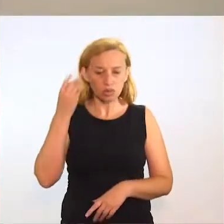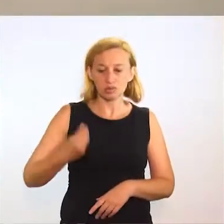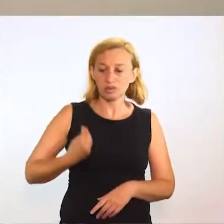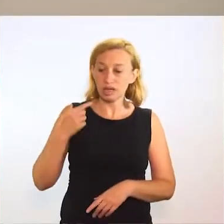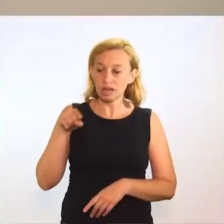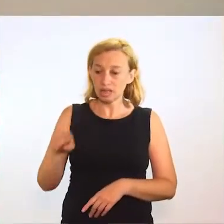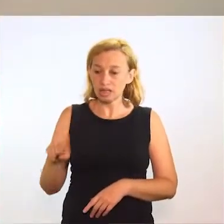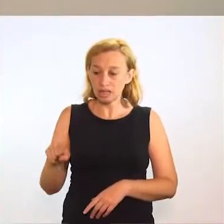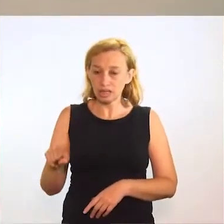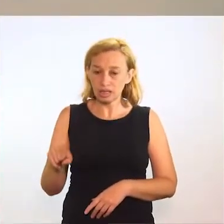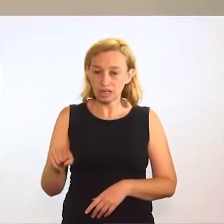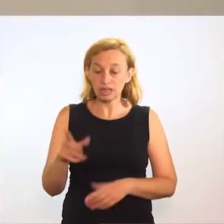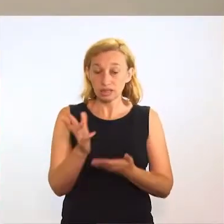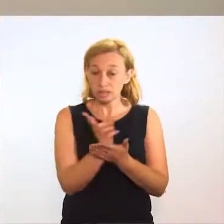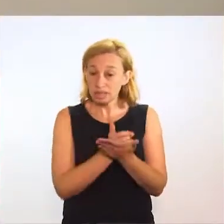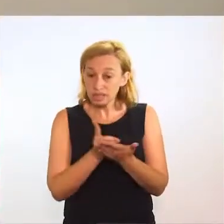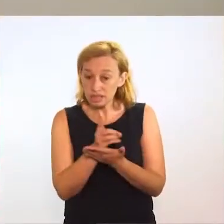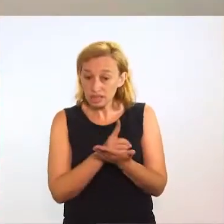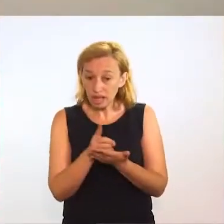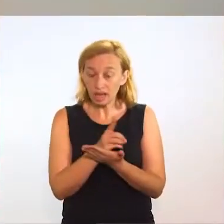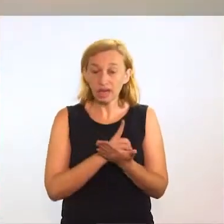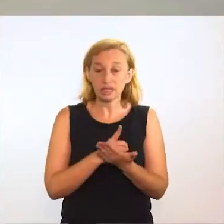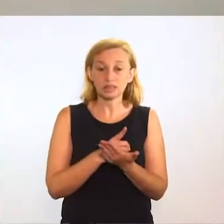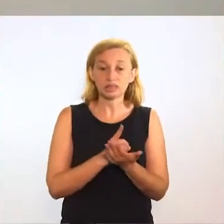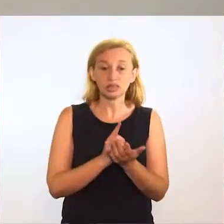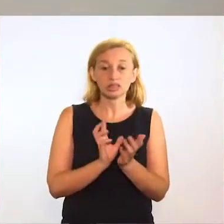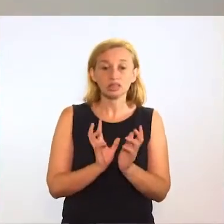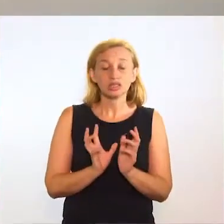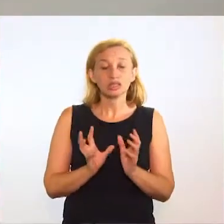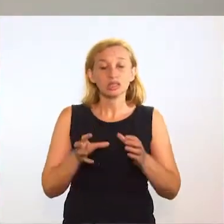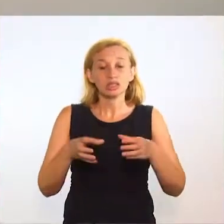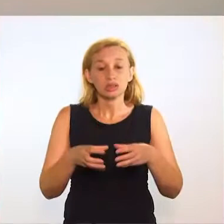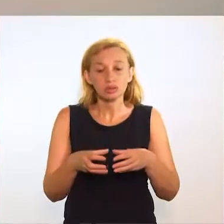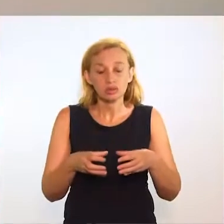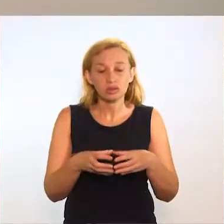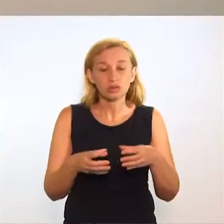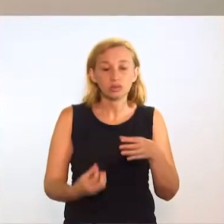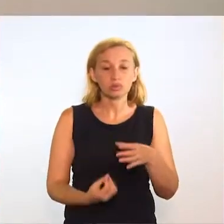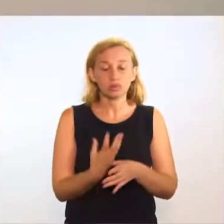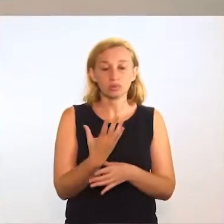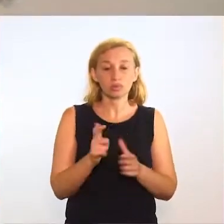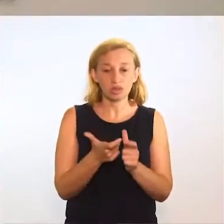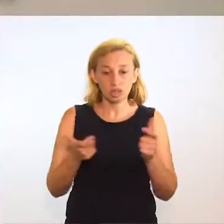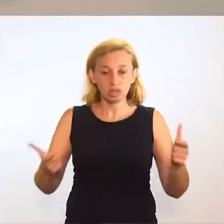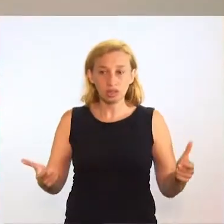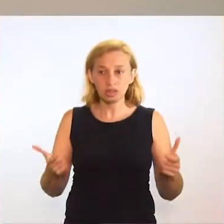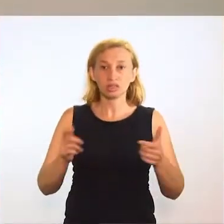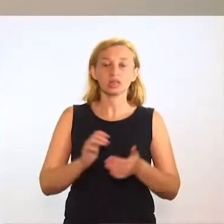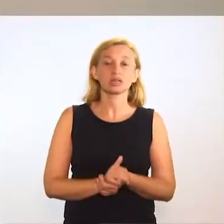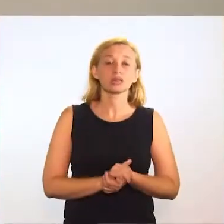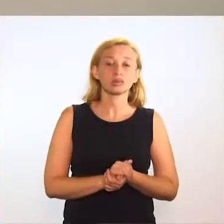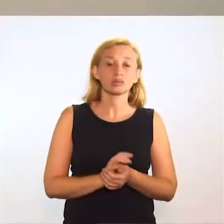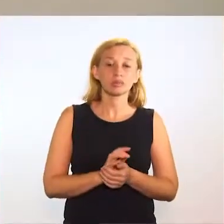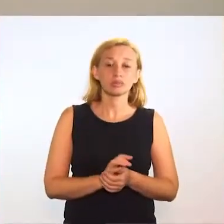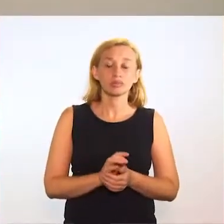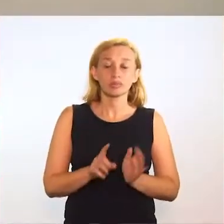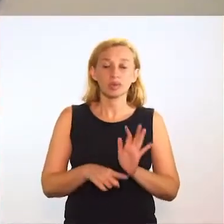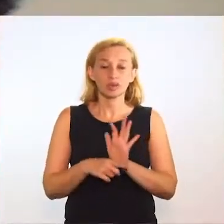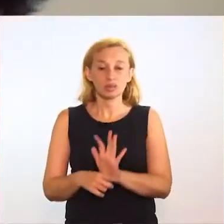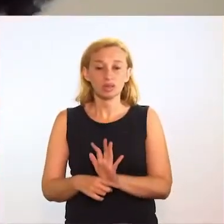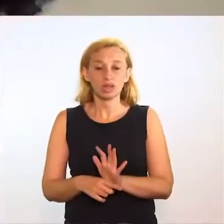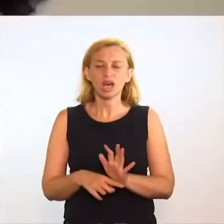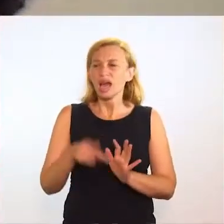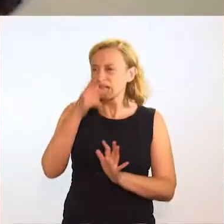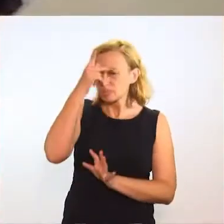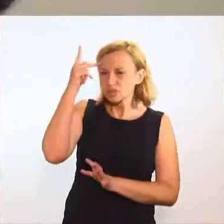desde pessoas que estavam ali, a gente faz facilitação e design, e a gente uniu uma rede muito grande em prol de divulgar o que a gente estava fazendo. Porque às vezes